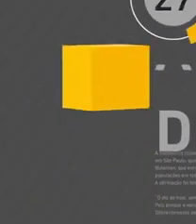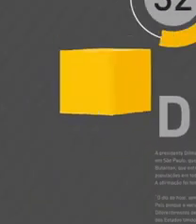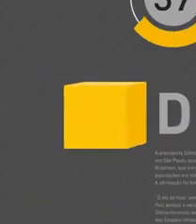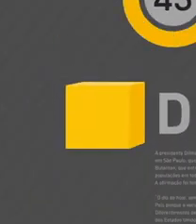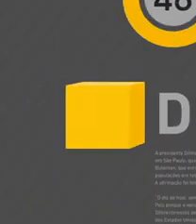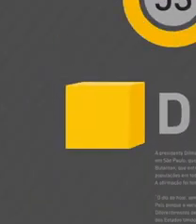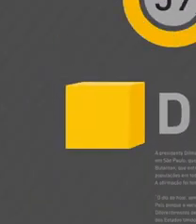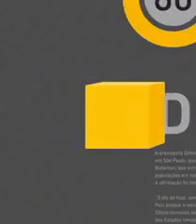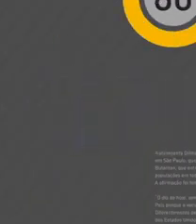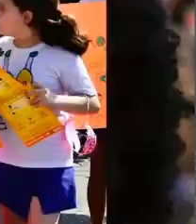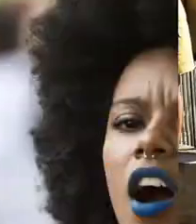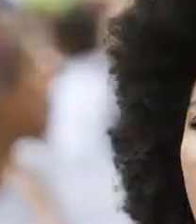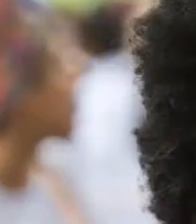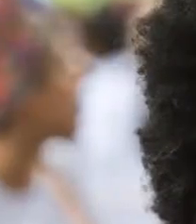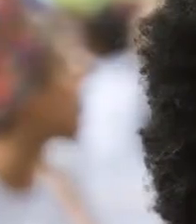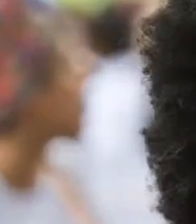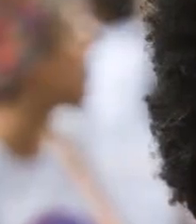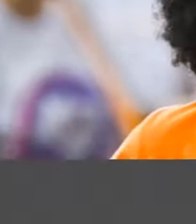ah